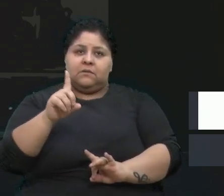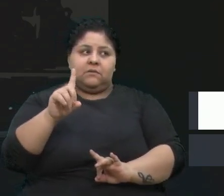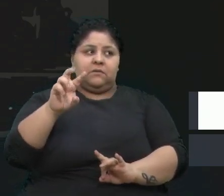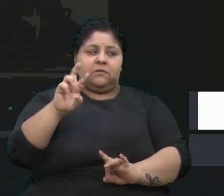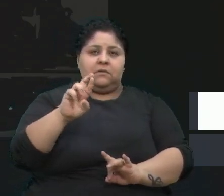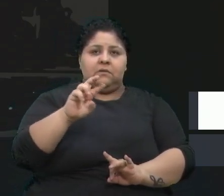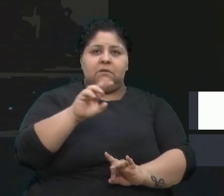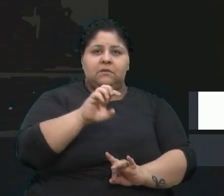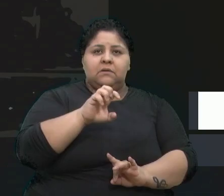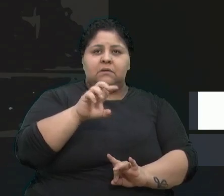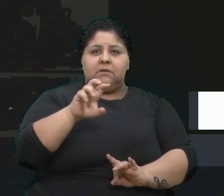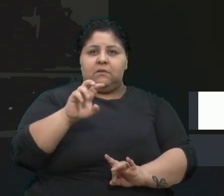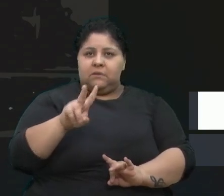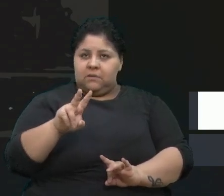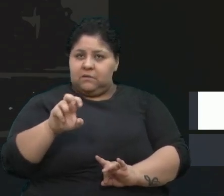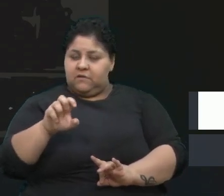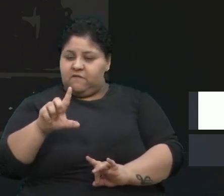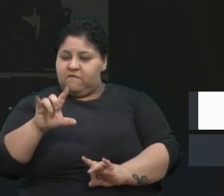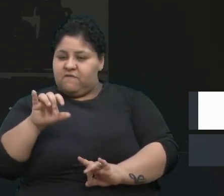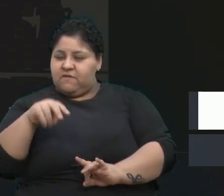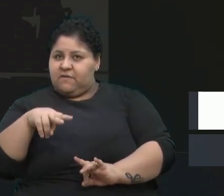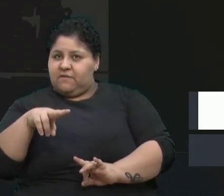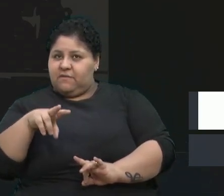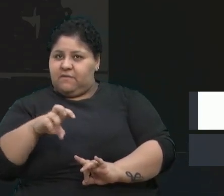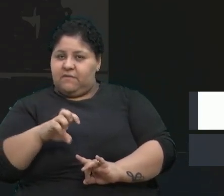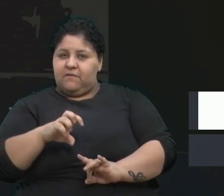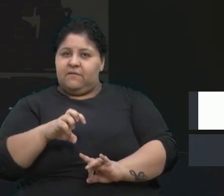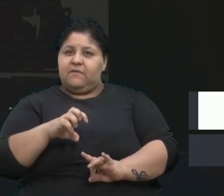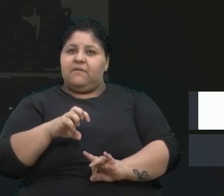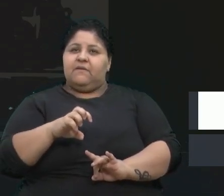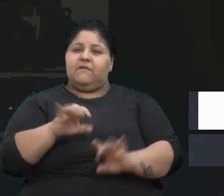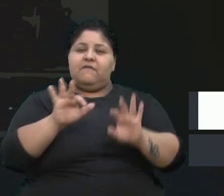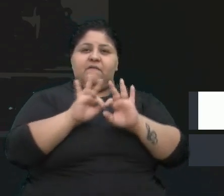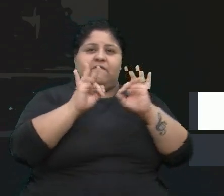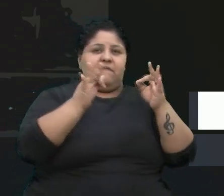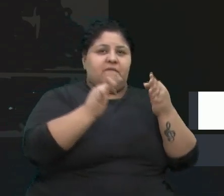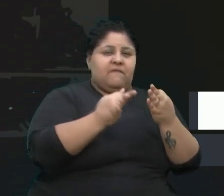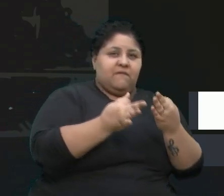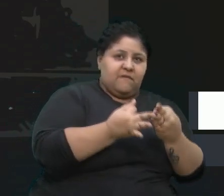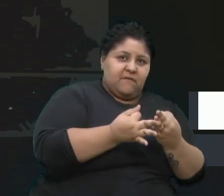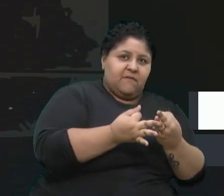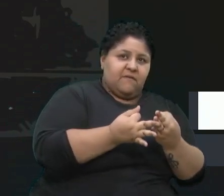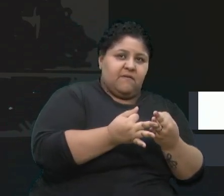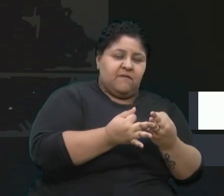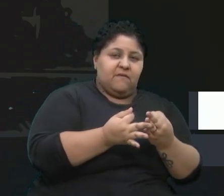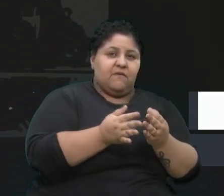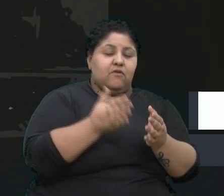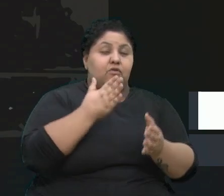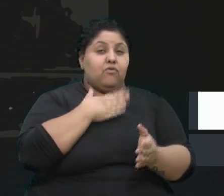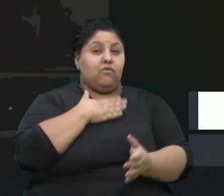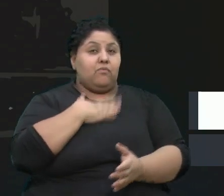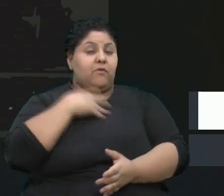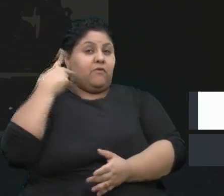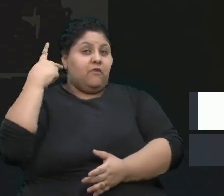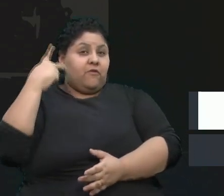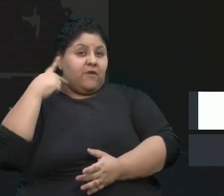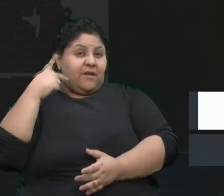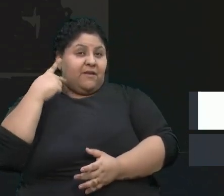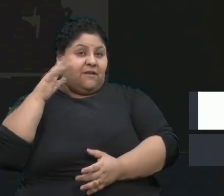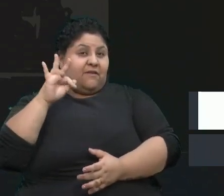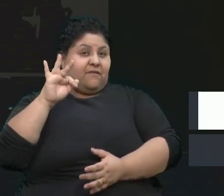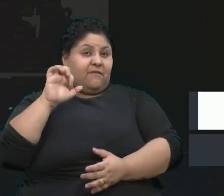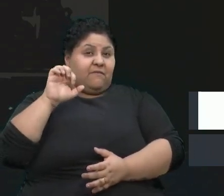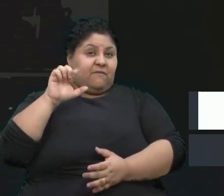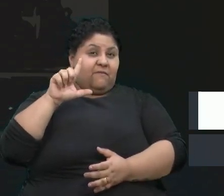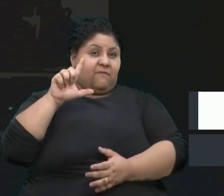Correa Gremelmaier, cunhada do meu querido colega vereador Felipe, e eu acredito que